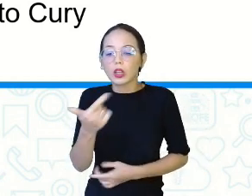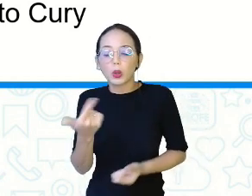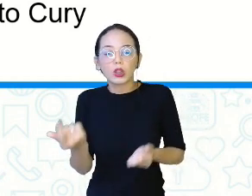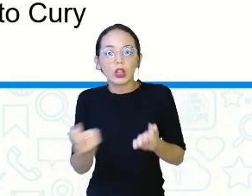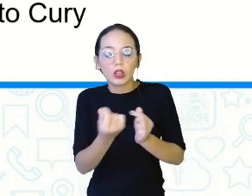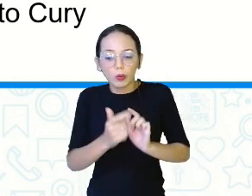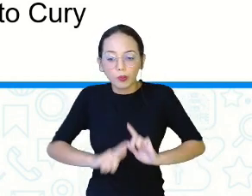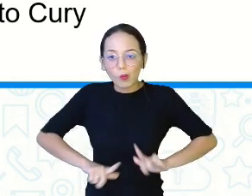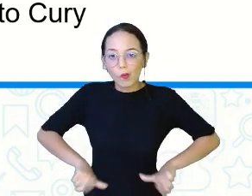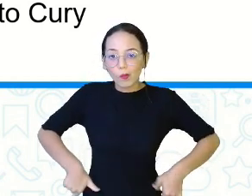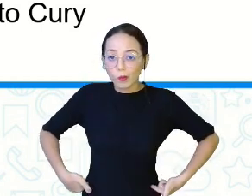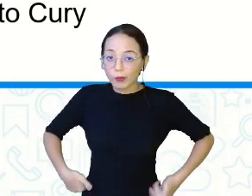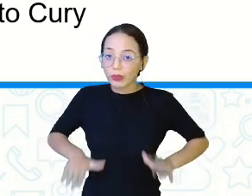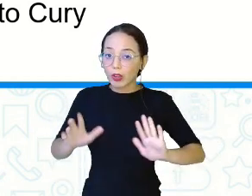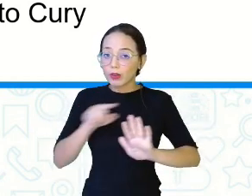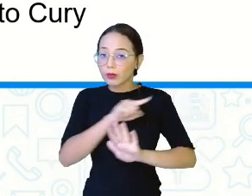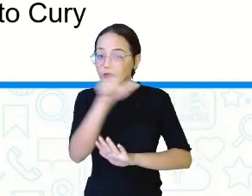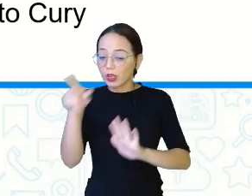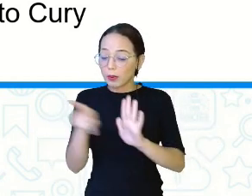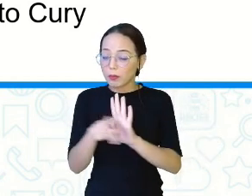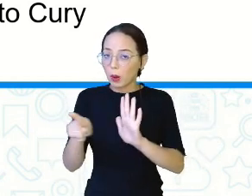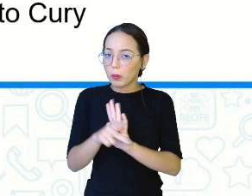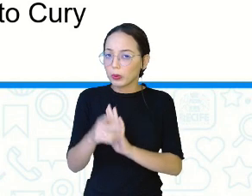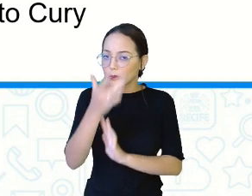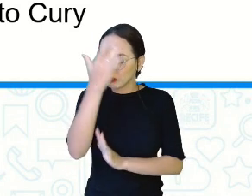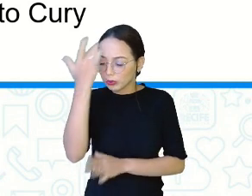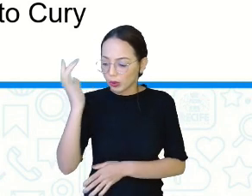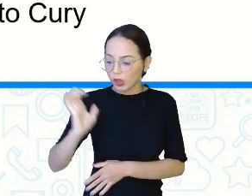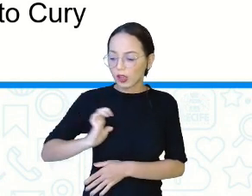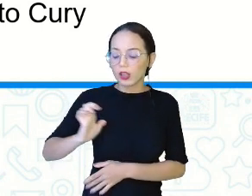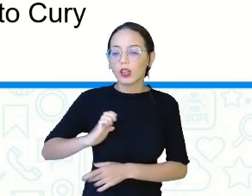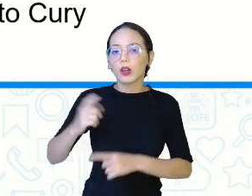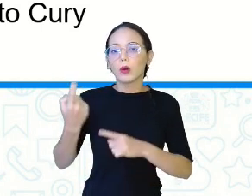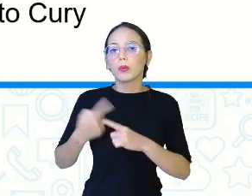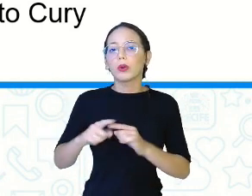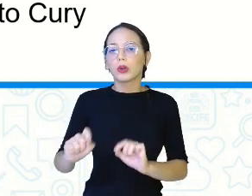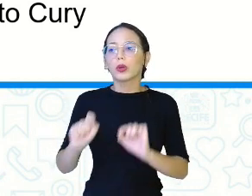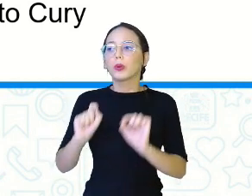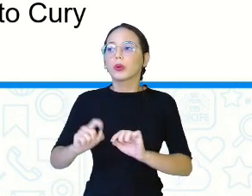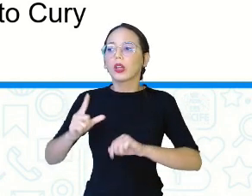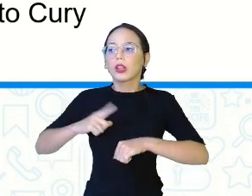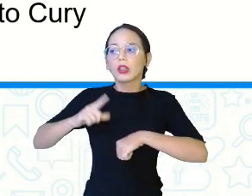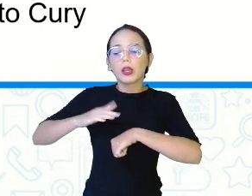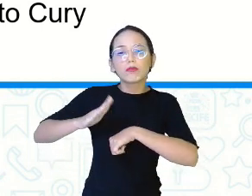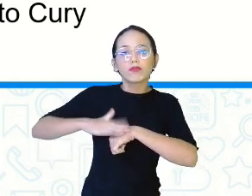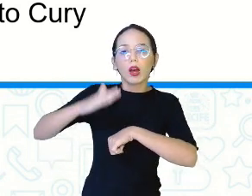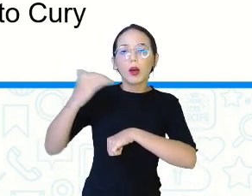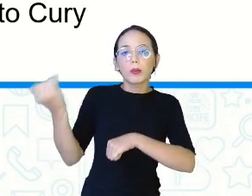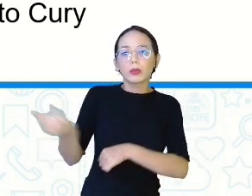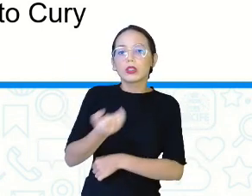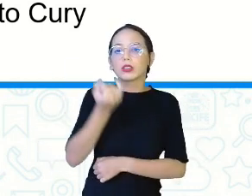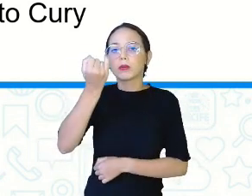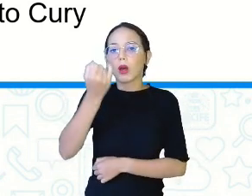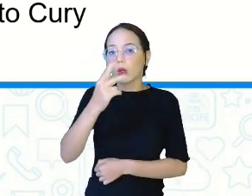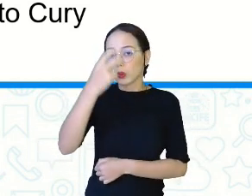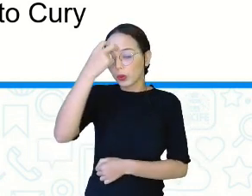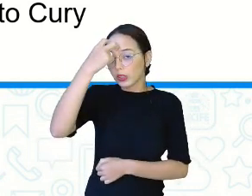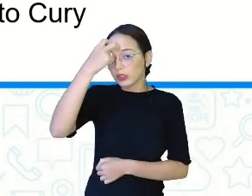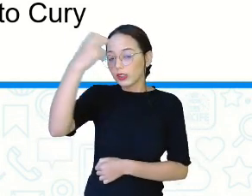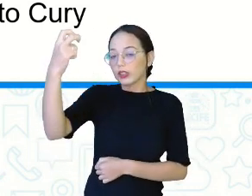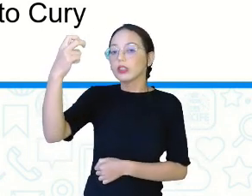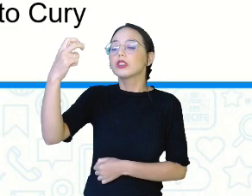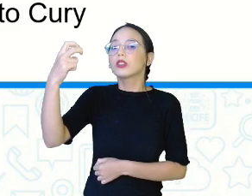dinheiro, você é uma pessoa rica, pois possui o maior de todos os capitais, a tua